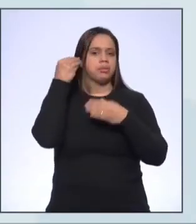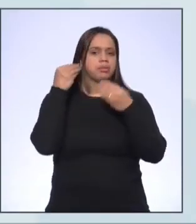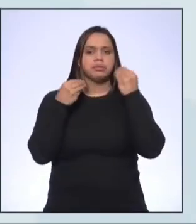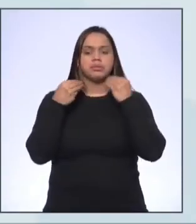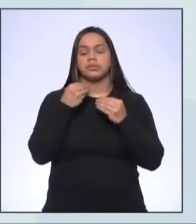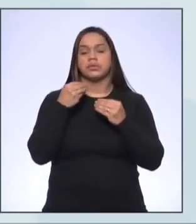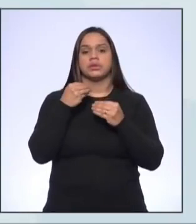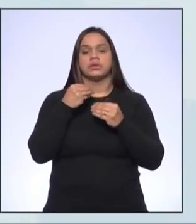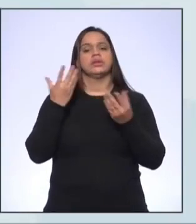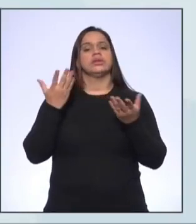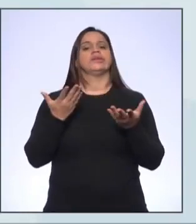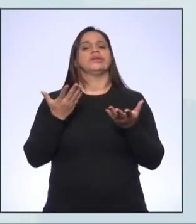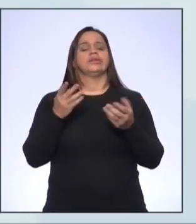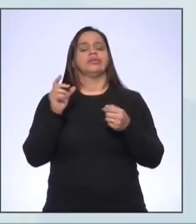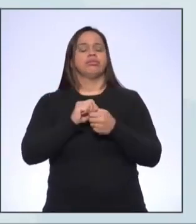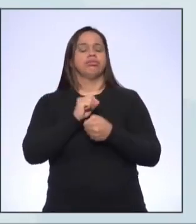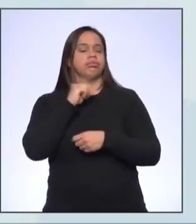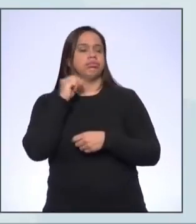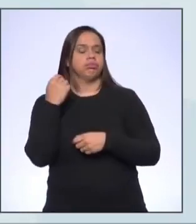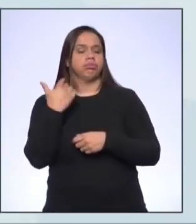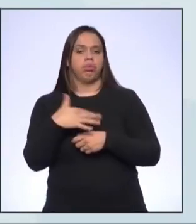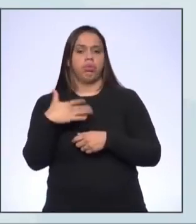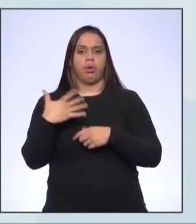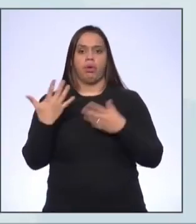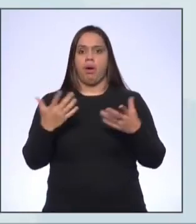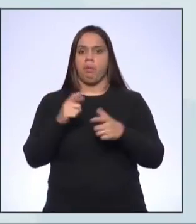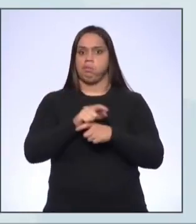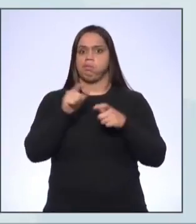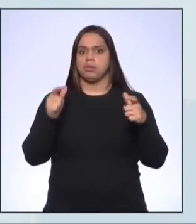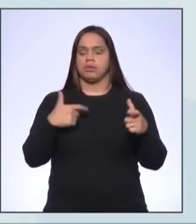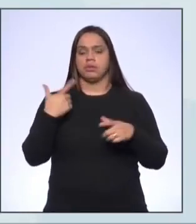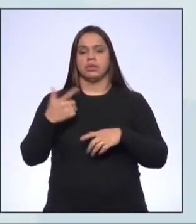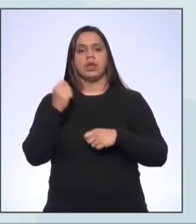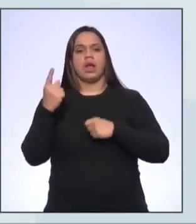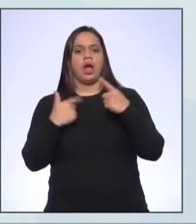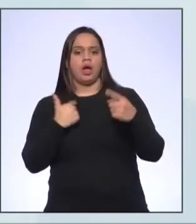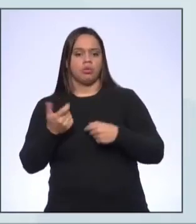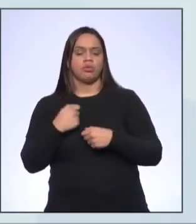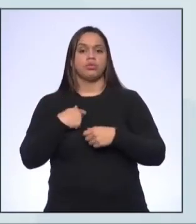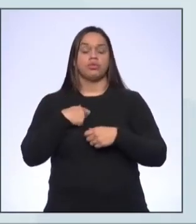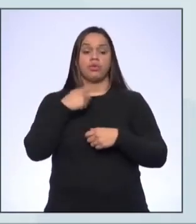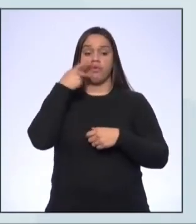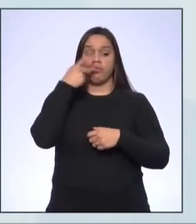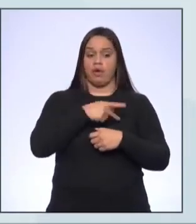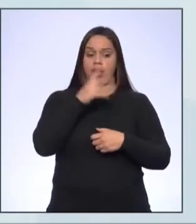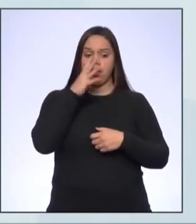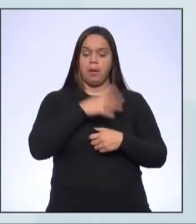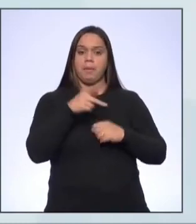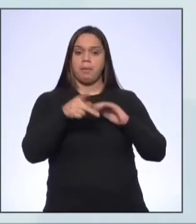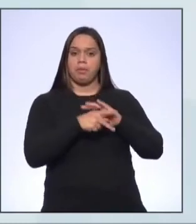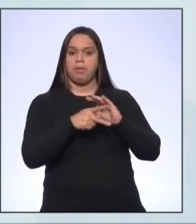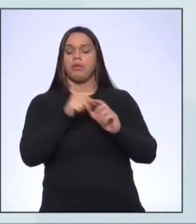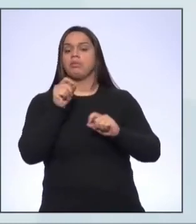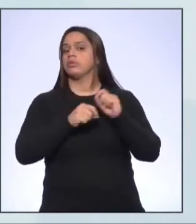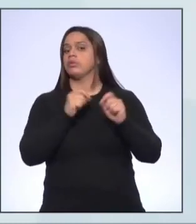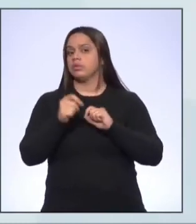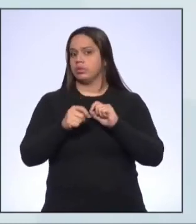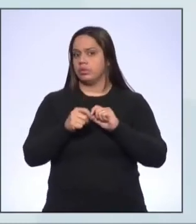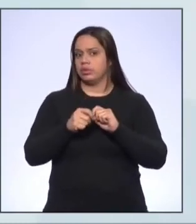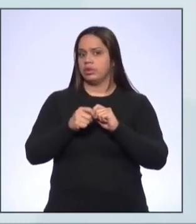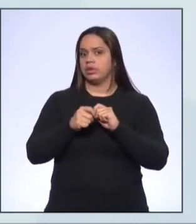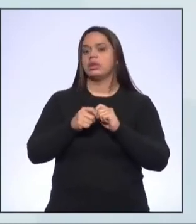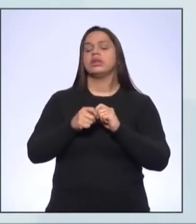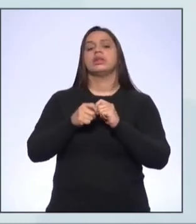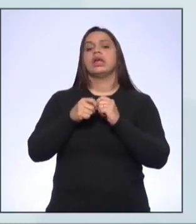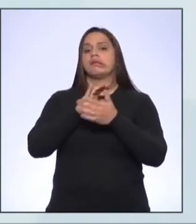segundo parágrafo. Alguns ativistas acusam o laboratório Beauty Cosmetics de abuso e maus tratos em cães da raça Beagle. Ou seja,